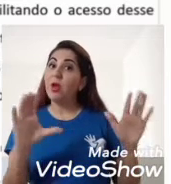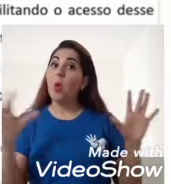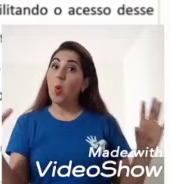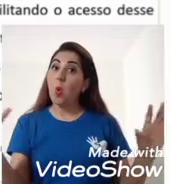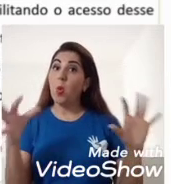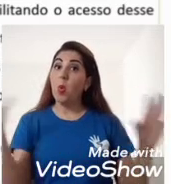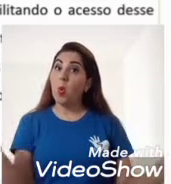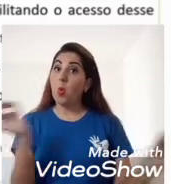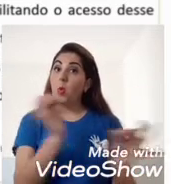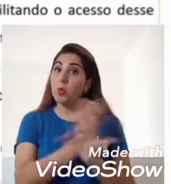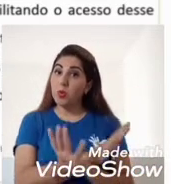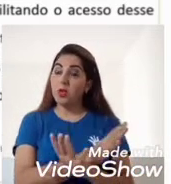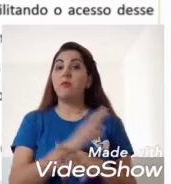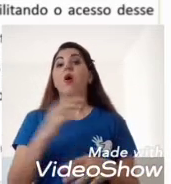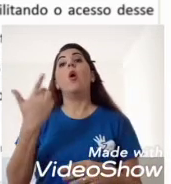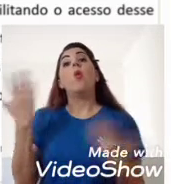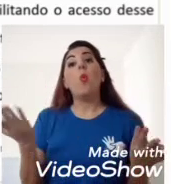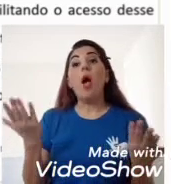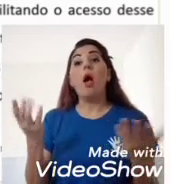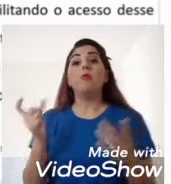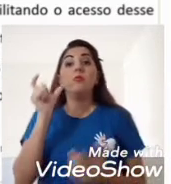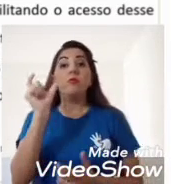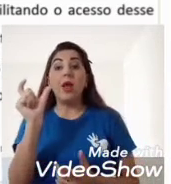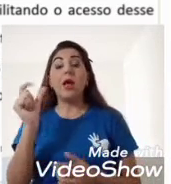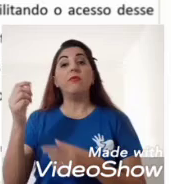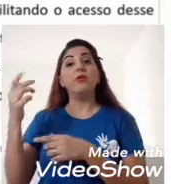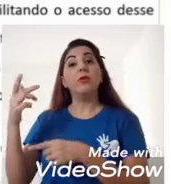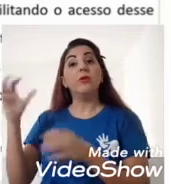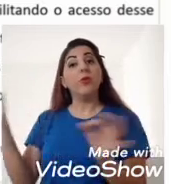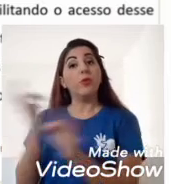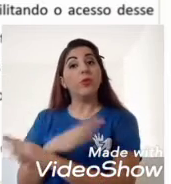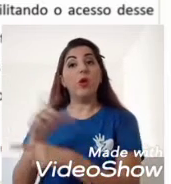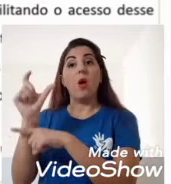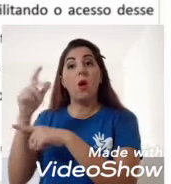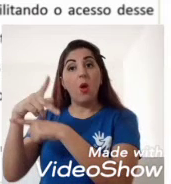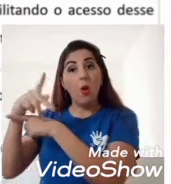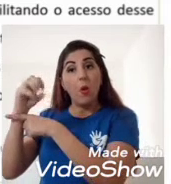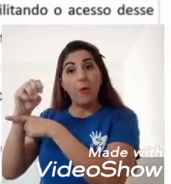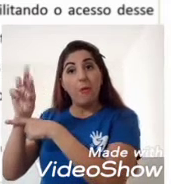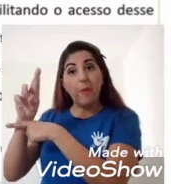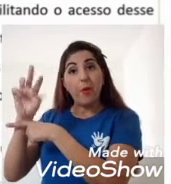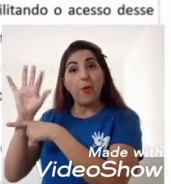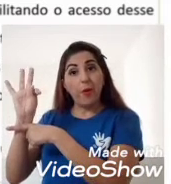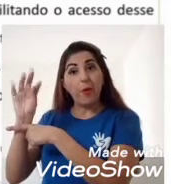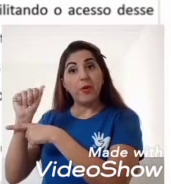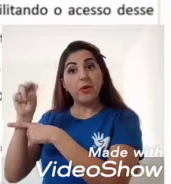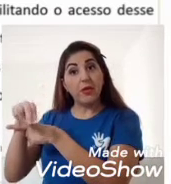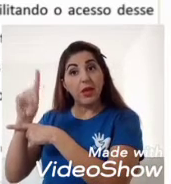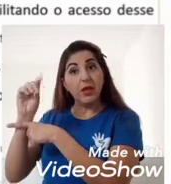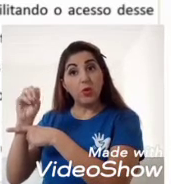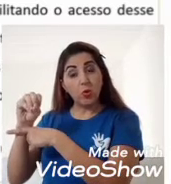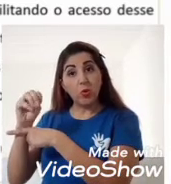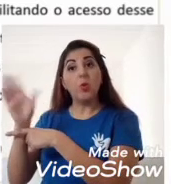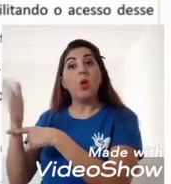os principais elementos conclusivos? Portanto, por isso, assim sendo, diante disso, diante do exposto, dado